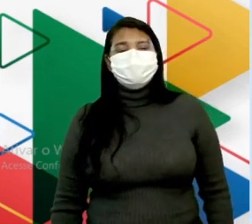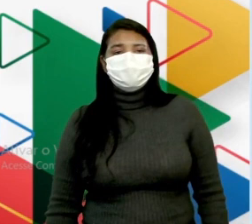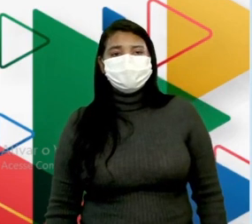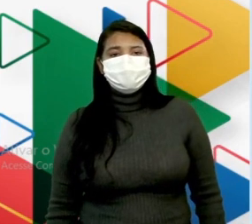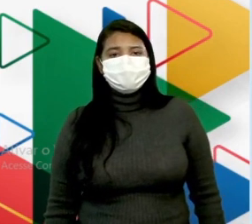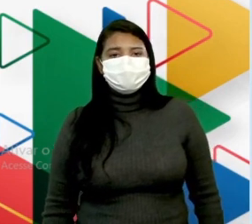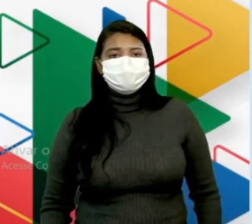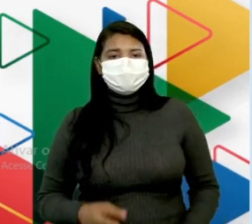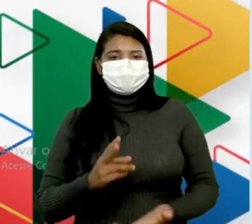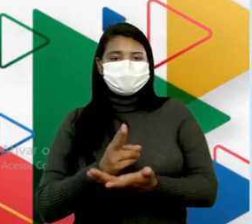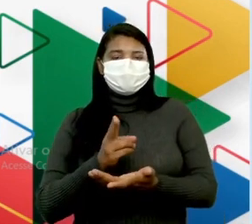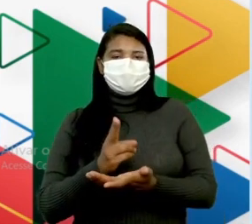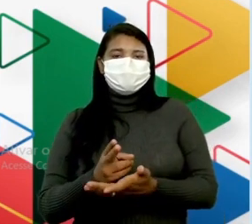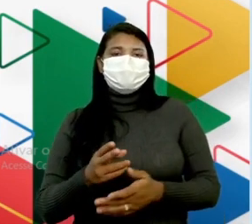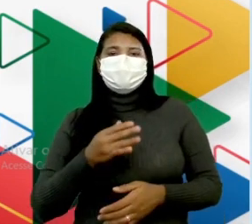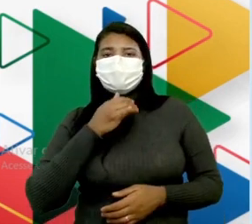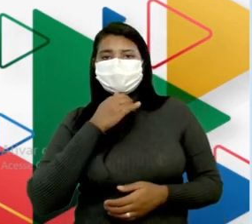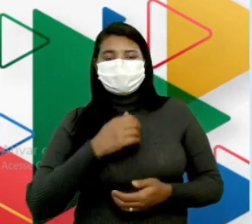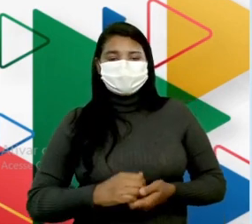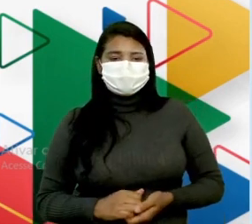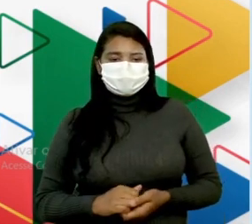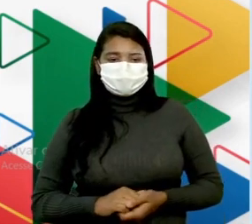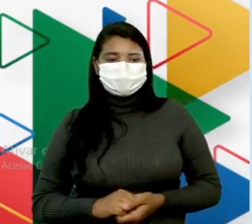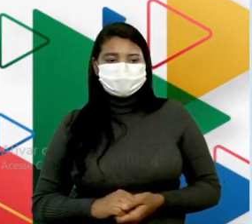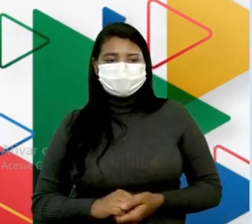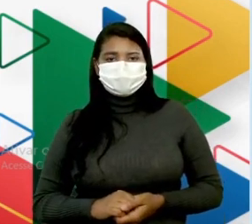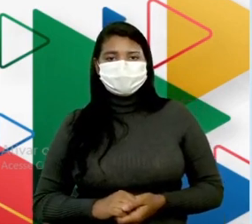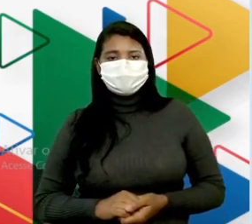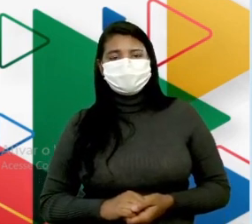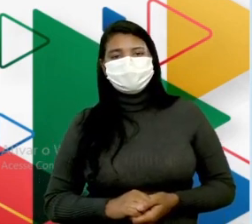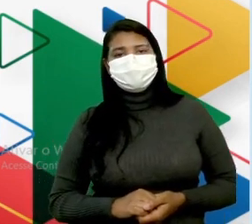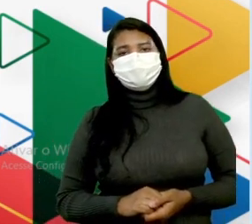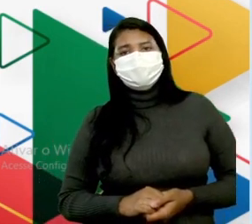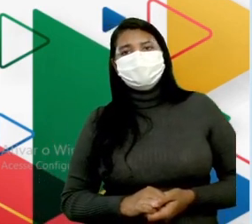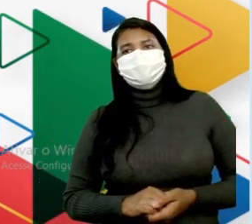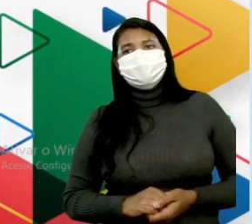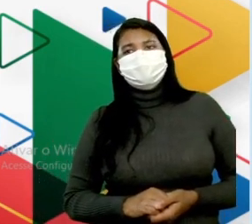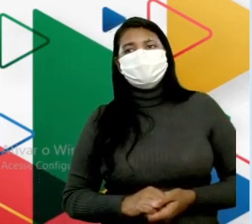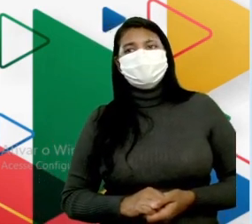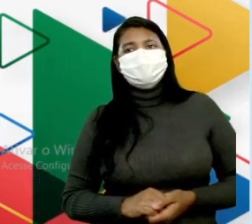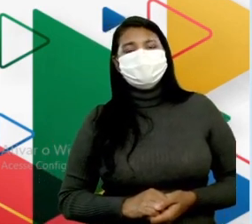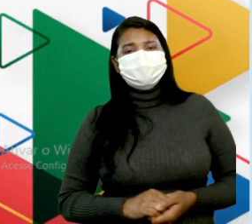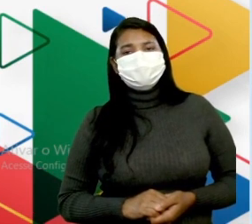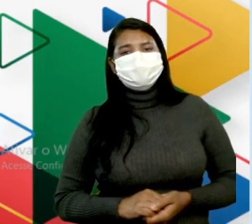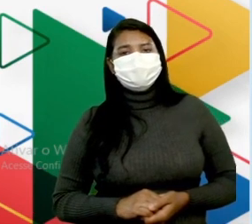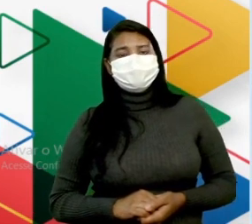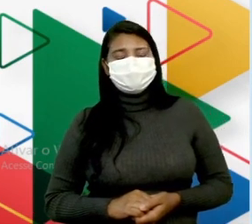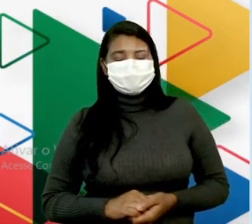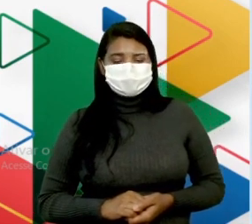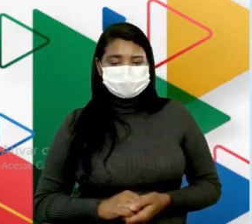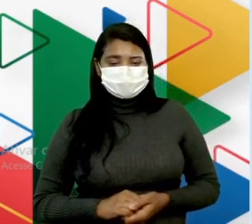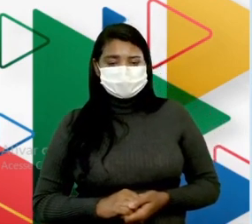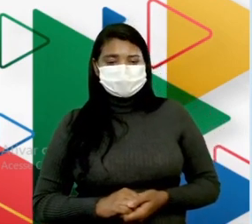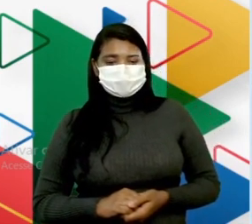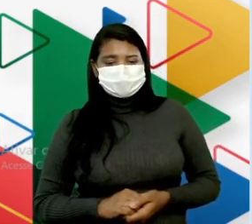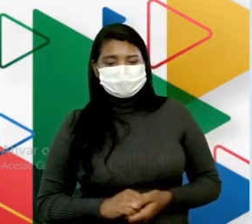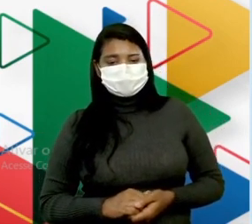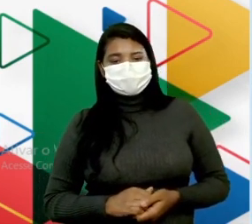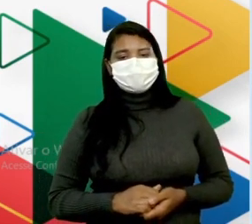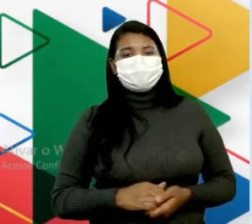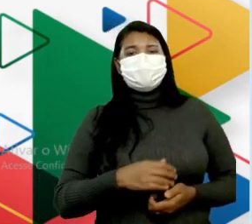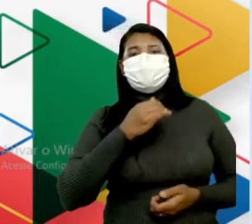é sempre wasn't, weren't, certo? E nas questions? Nas questions tem a